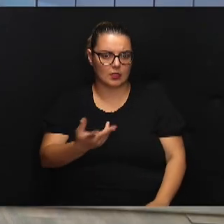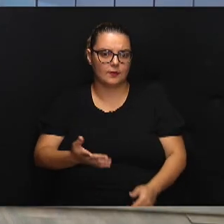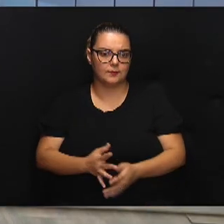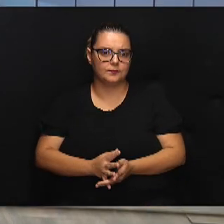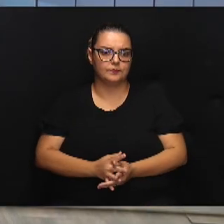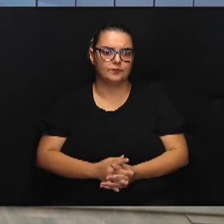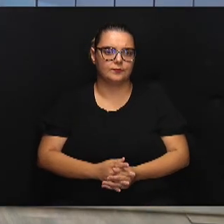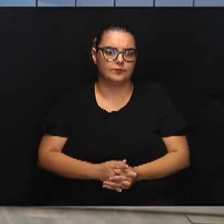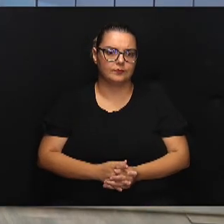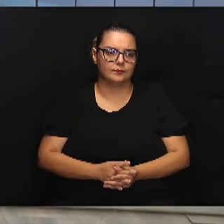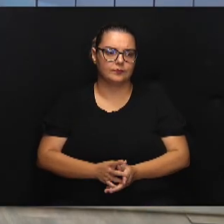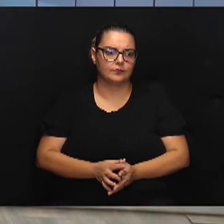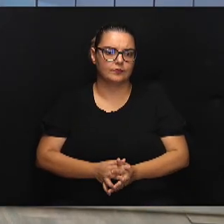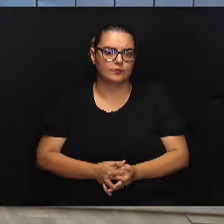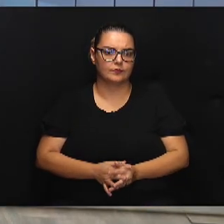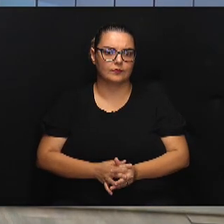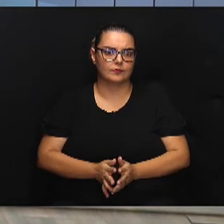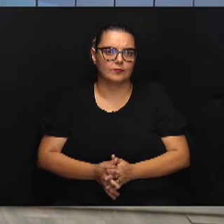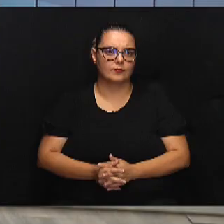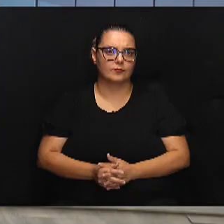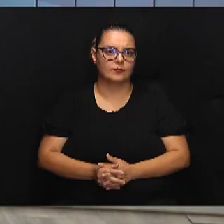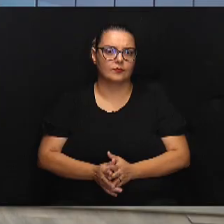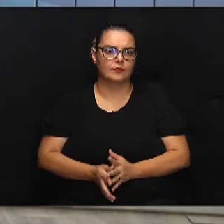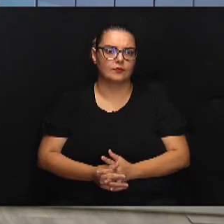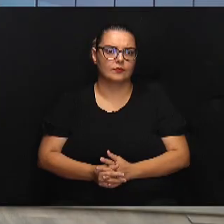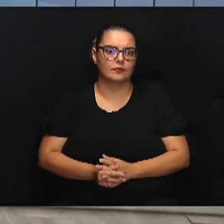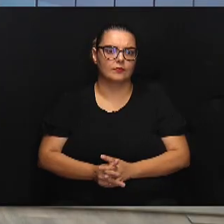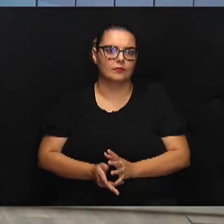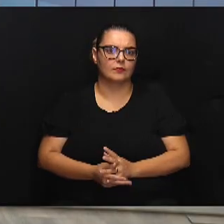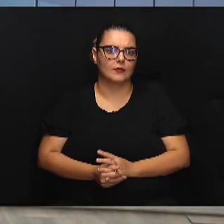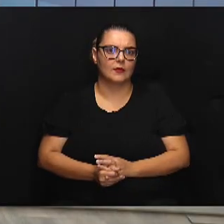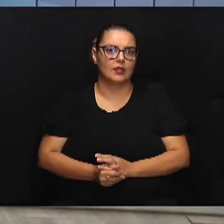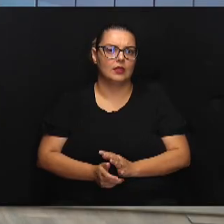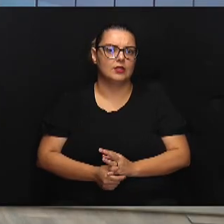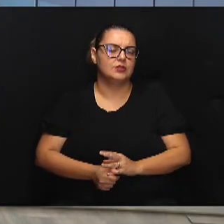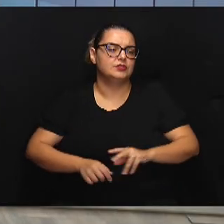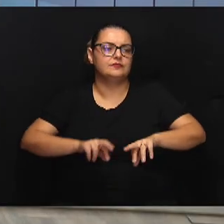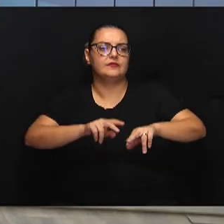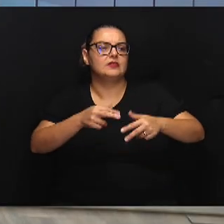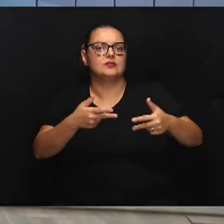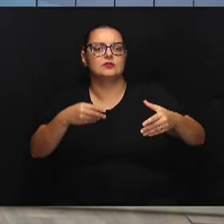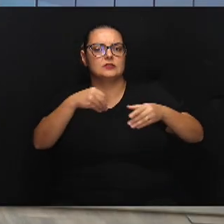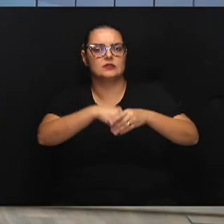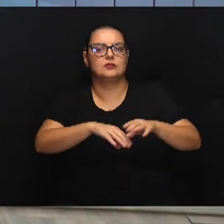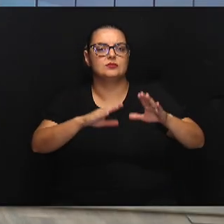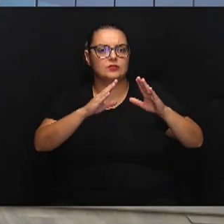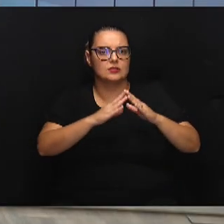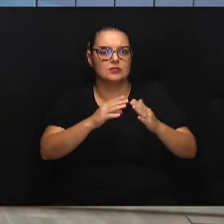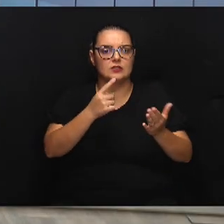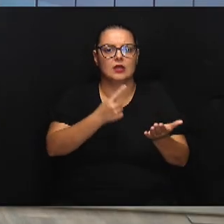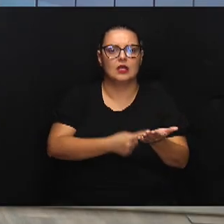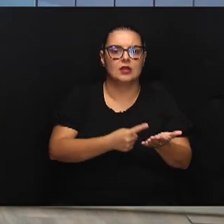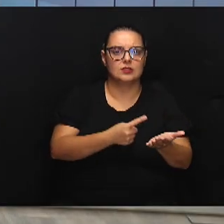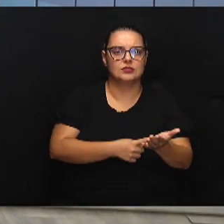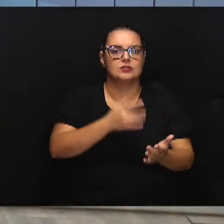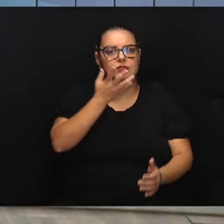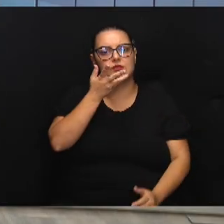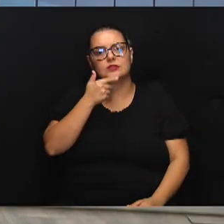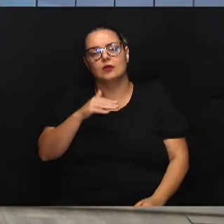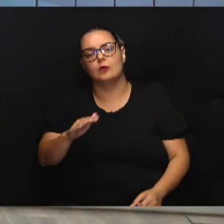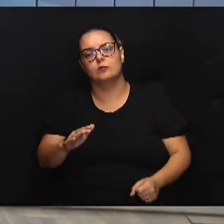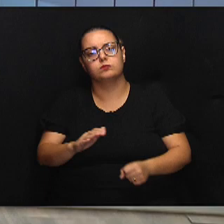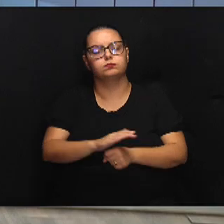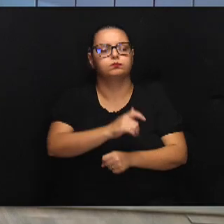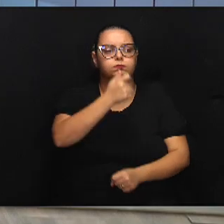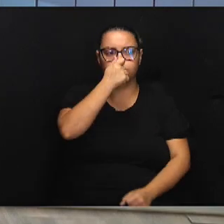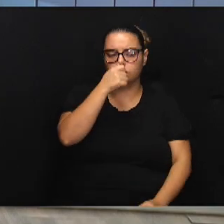devem colocar muitas tarefas, né, para essa criança. A agenda da criança tem que ser cheia